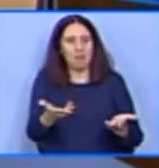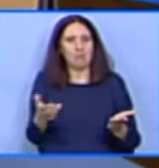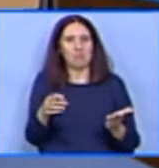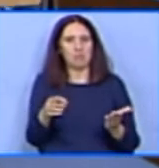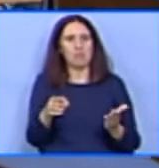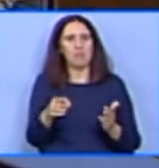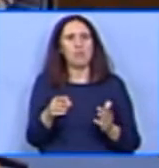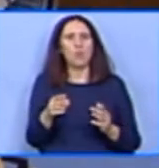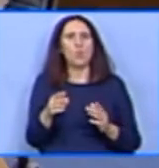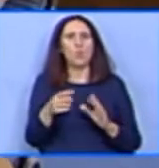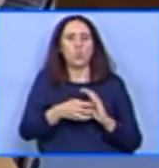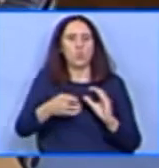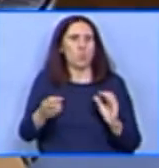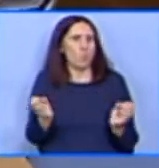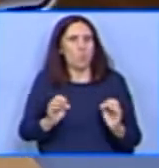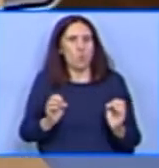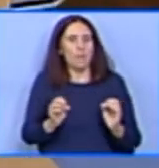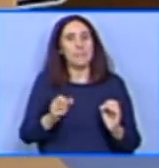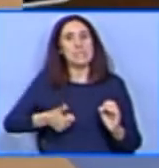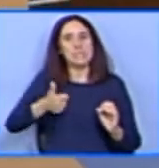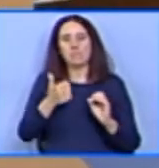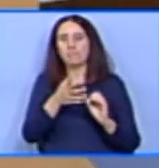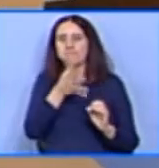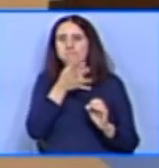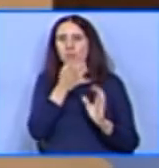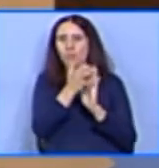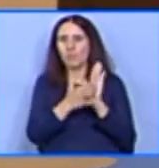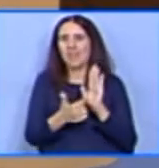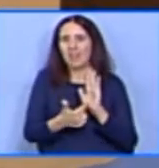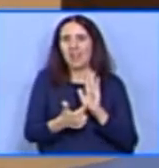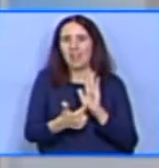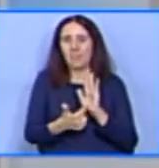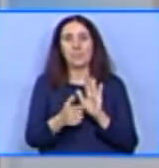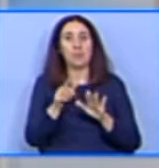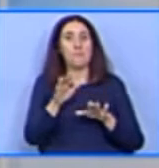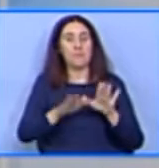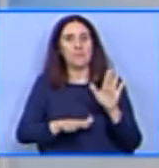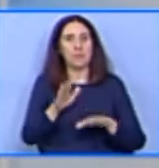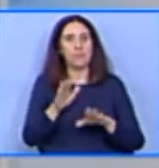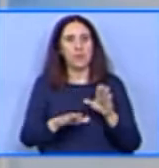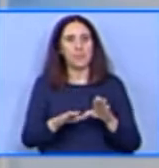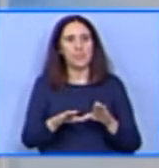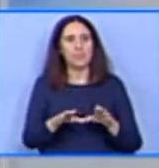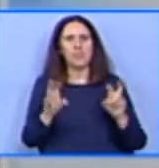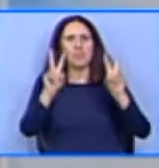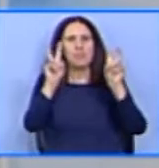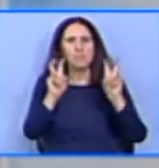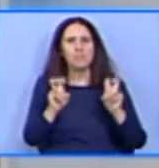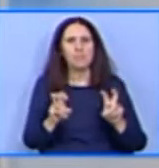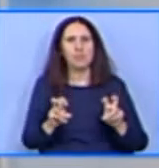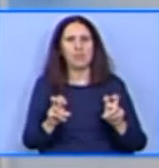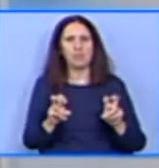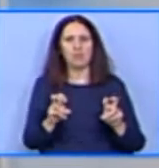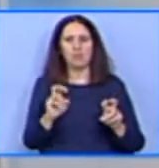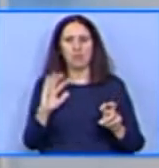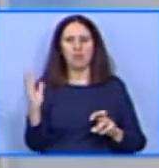reflexão desenvolvida, mas apresentando os principais argumentos, temos às vezes aquelas temáticas que andam à